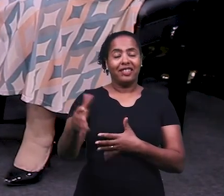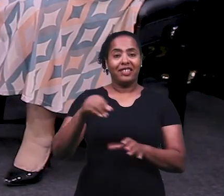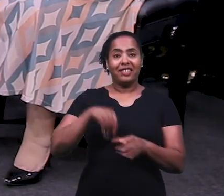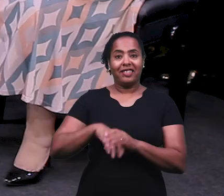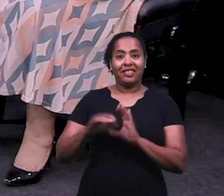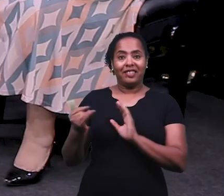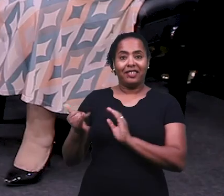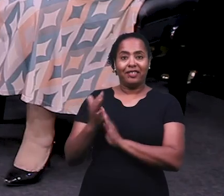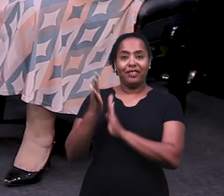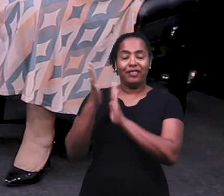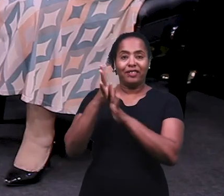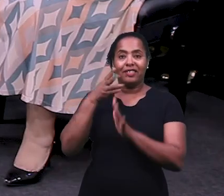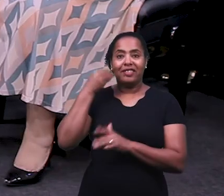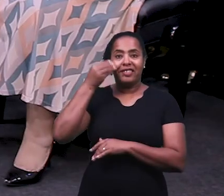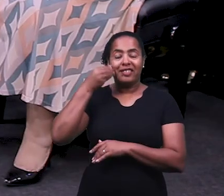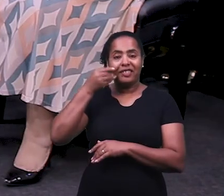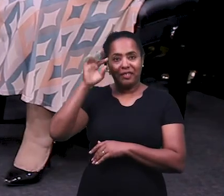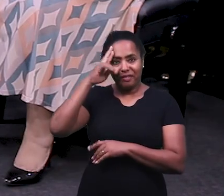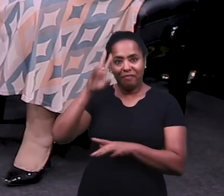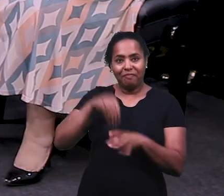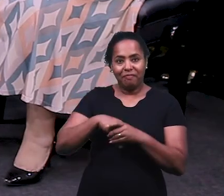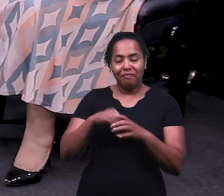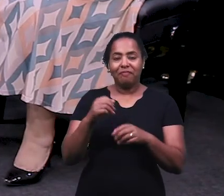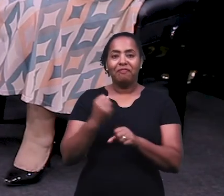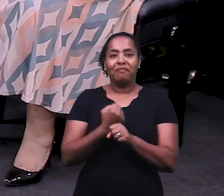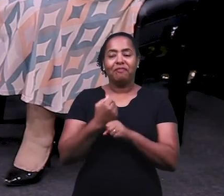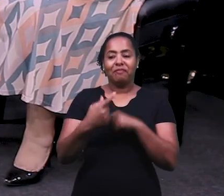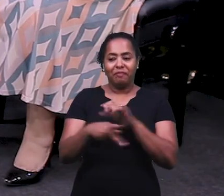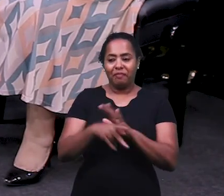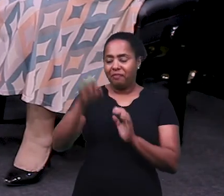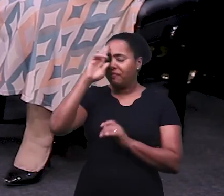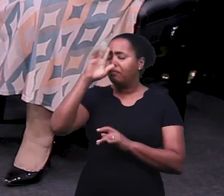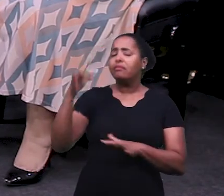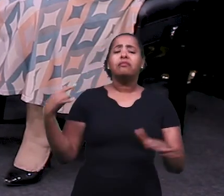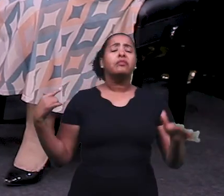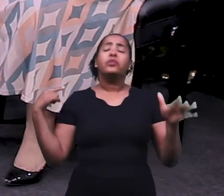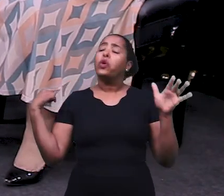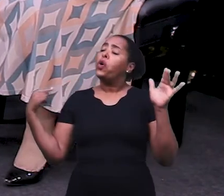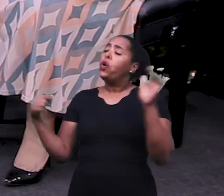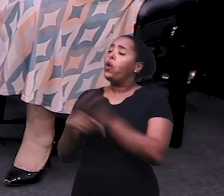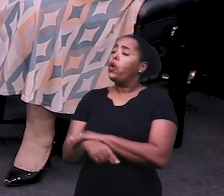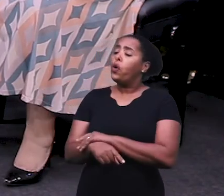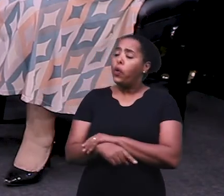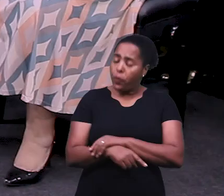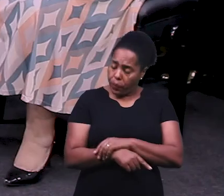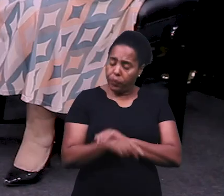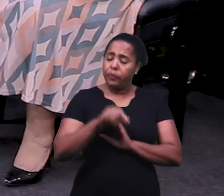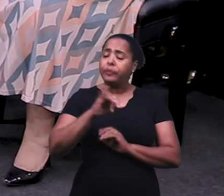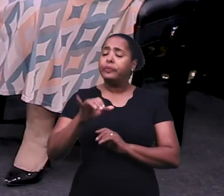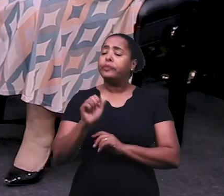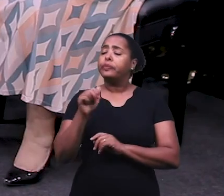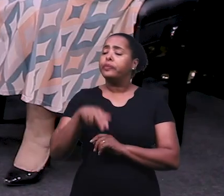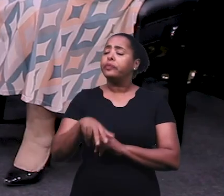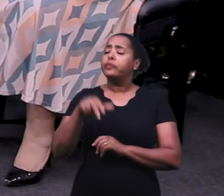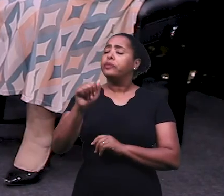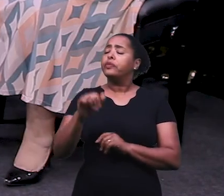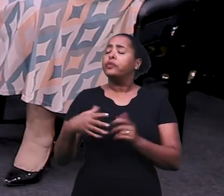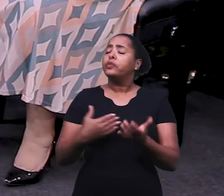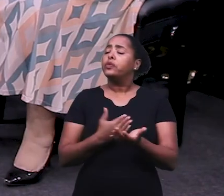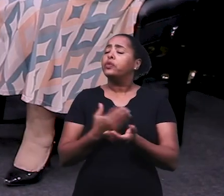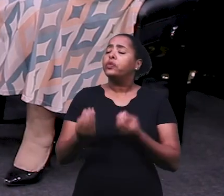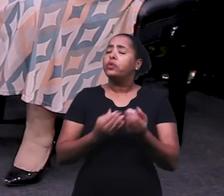uma nova jornada no louvor, uma experiência com o louvor na obra do Senhor. E eu vou perguntar para a Jane